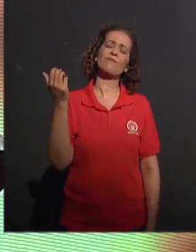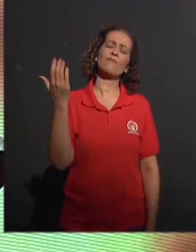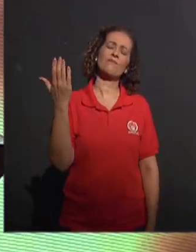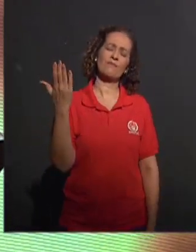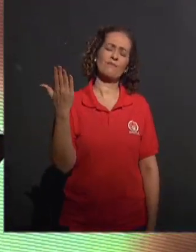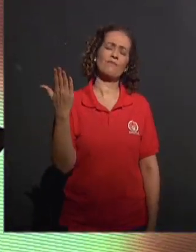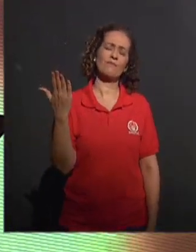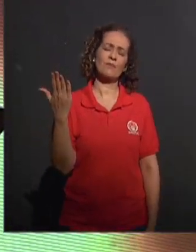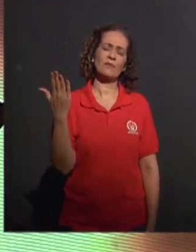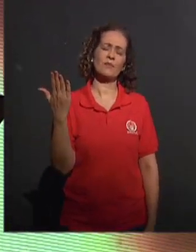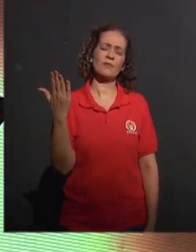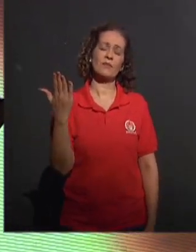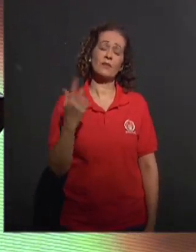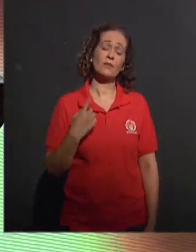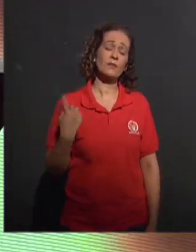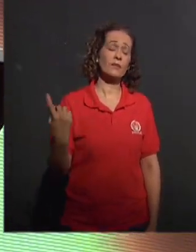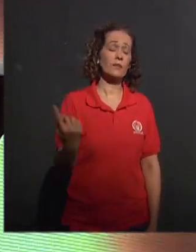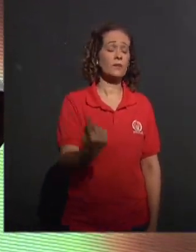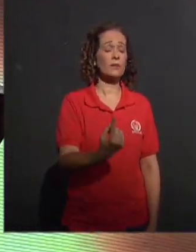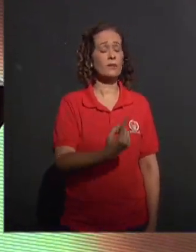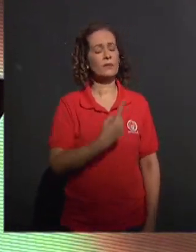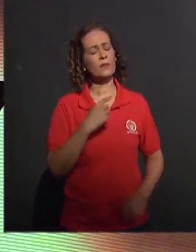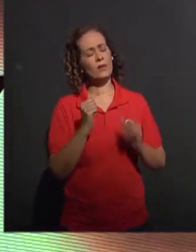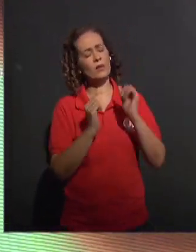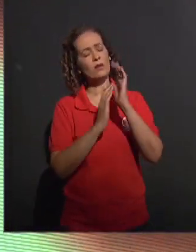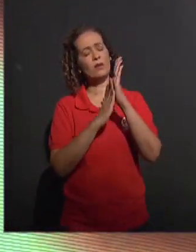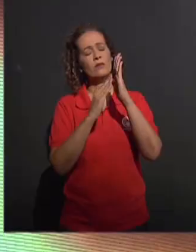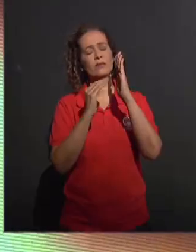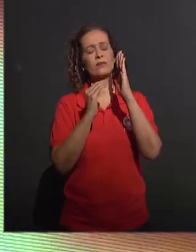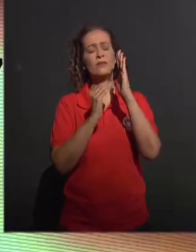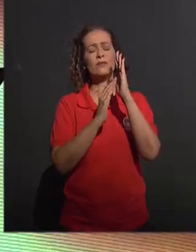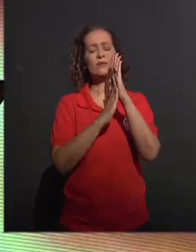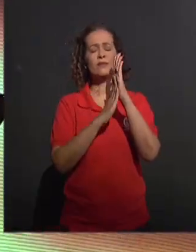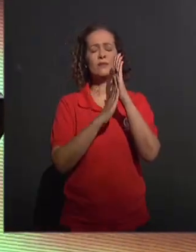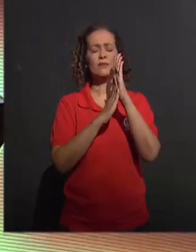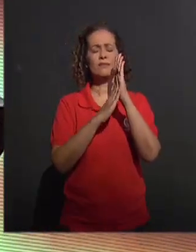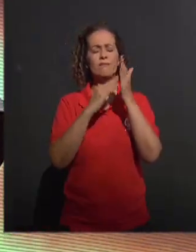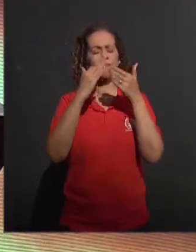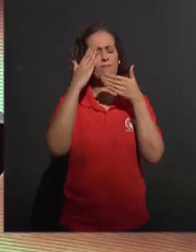Receba, Senhor, nosso louvor,